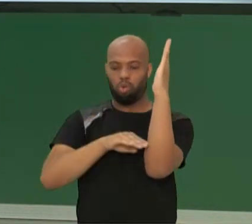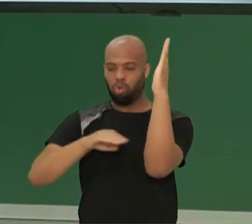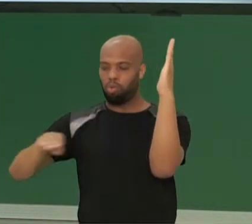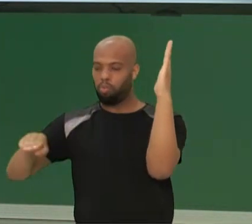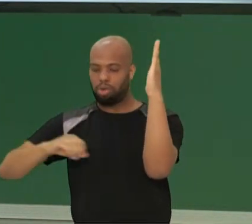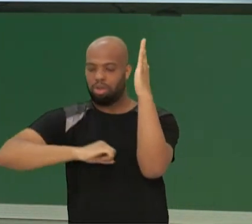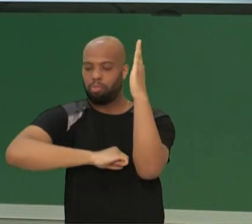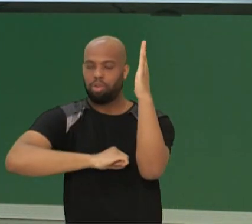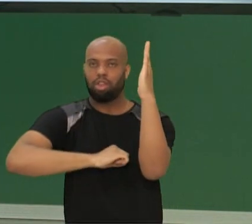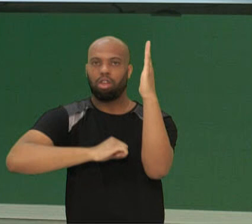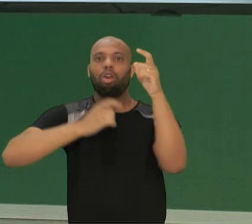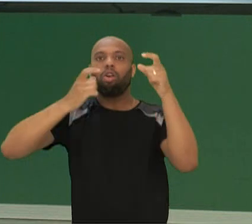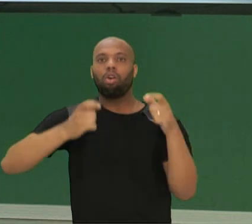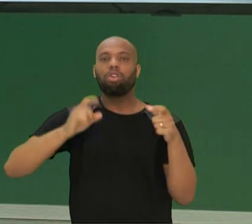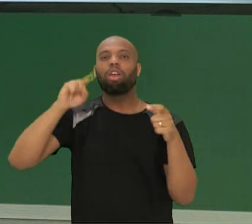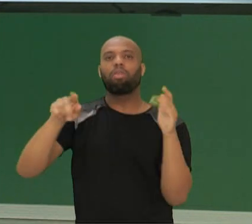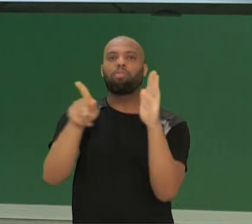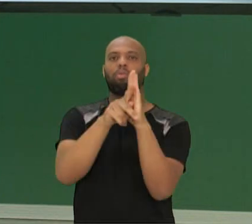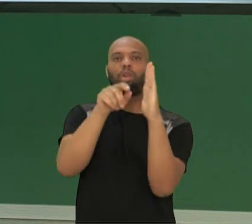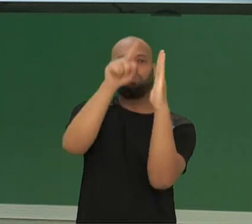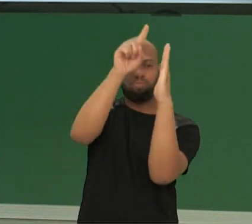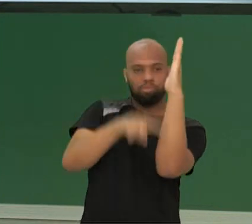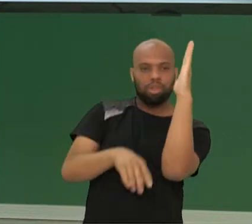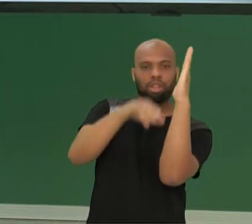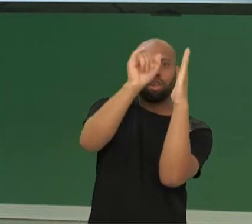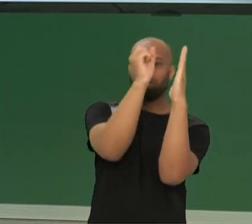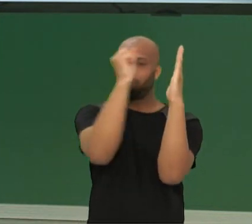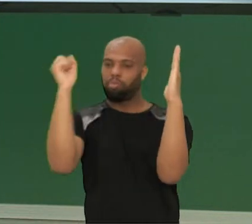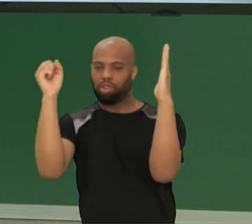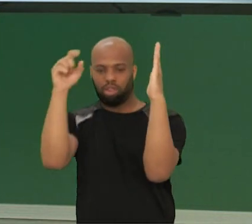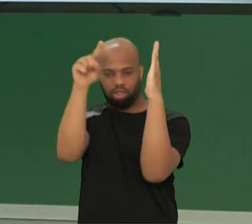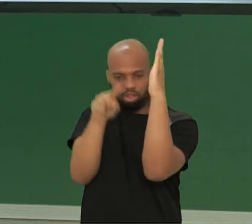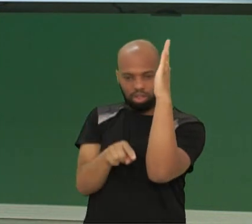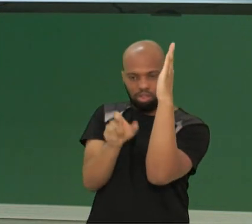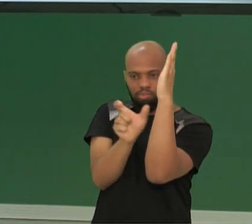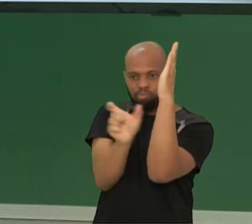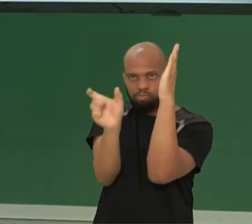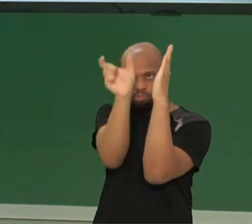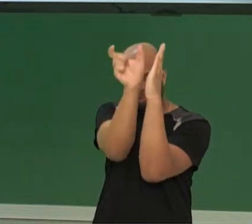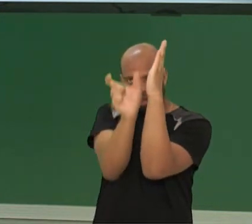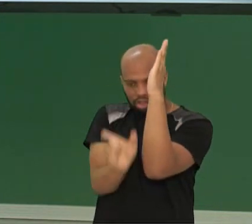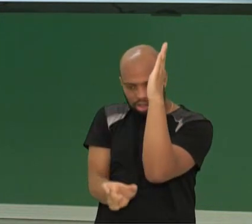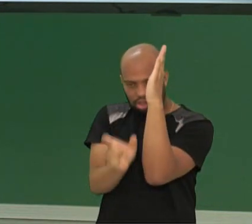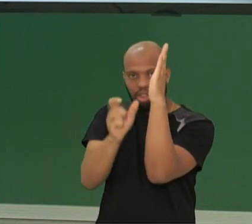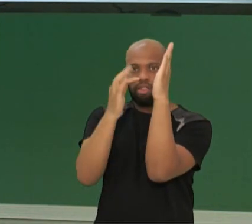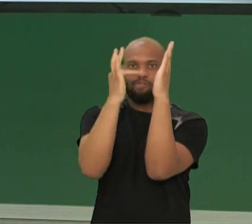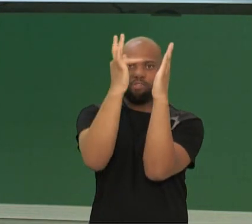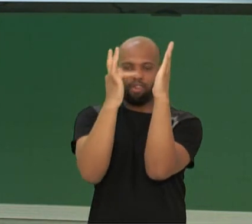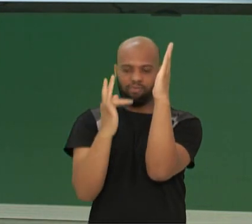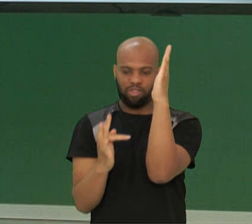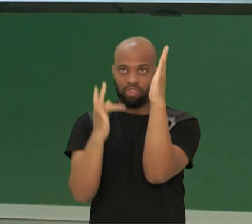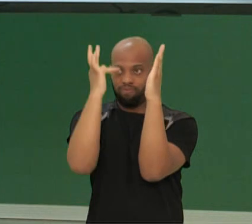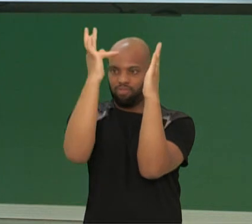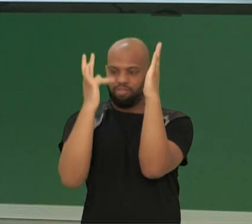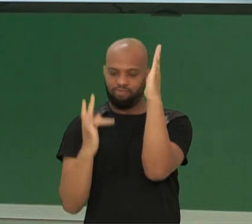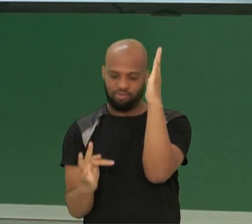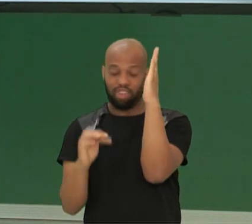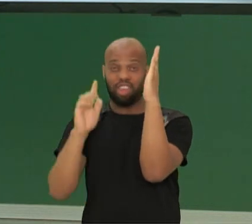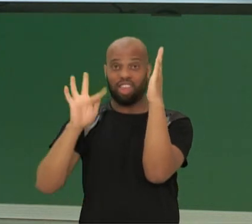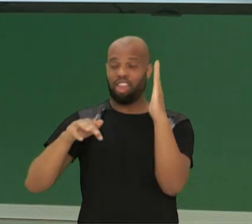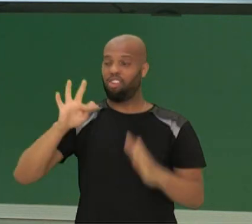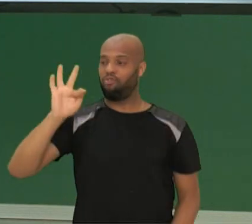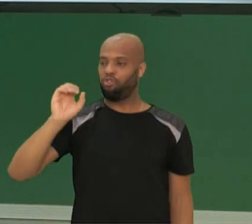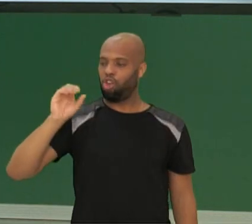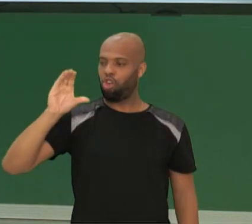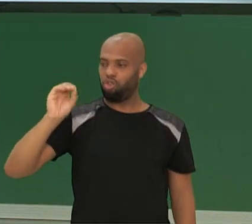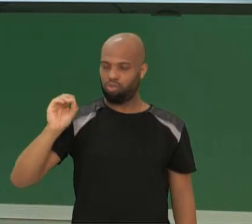eixo Y, deixei anotado aqui para vocês. Então, os focos estão numa paralela ao eixo Y. Então, o primeiro